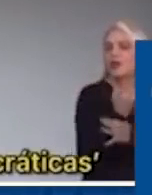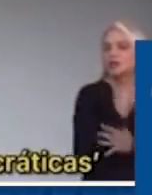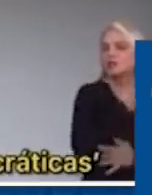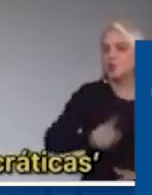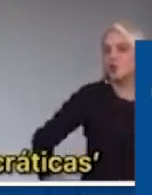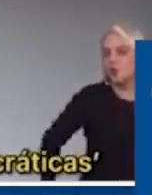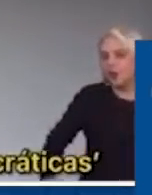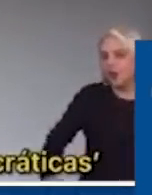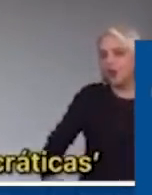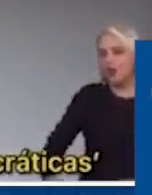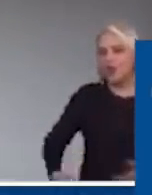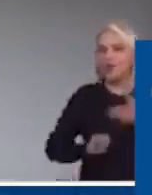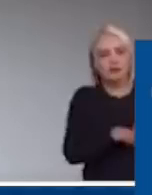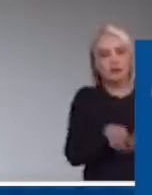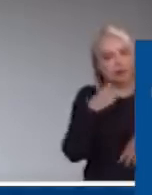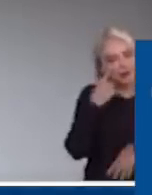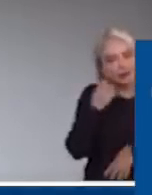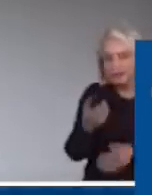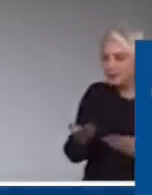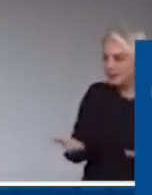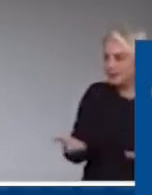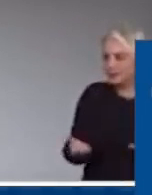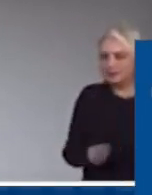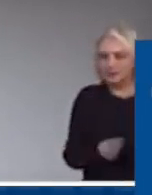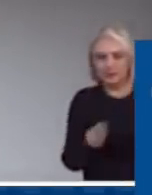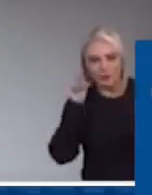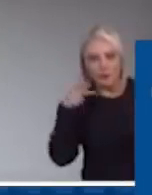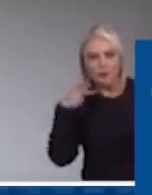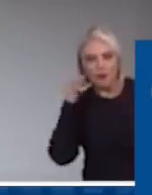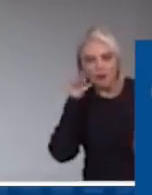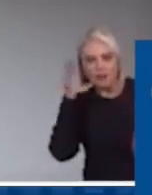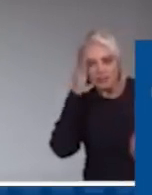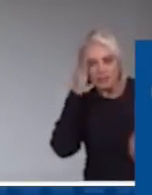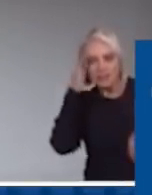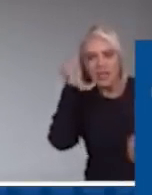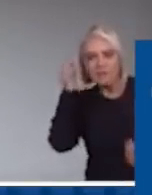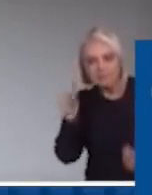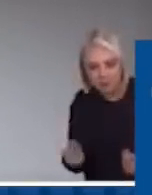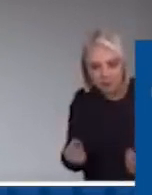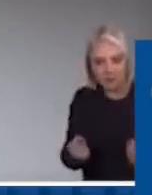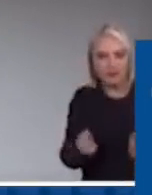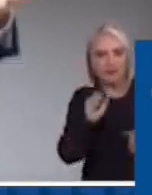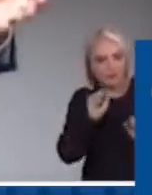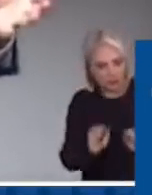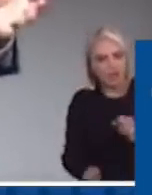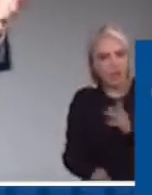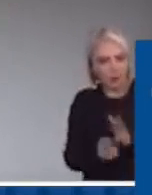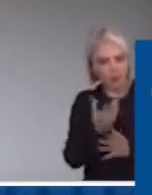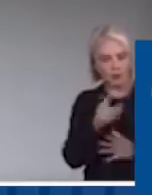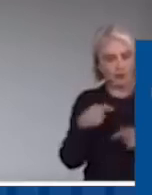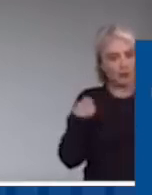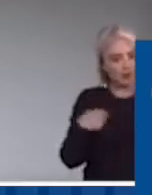das instituições democráticas. O Constituinte previu situações em que seria